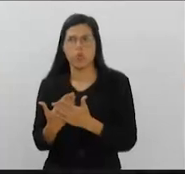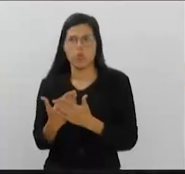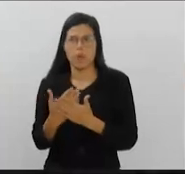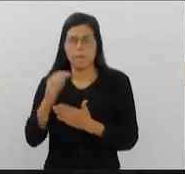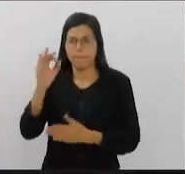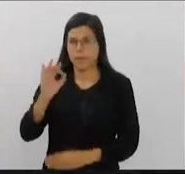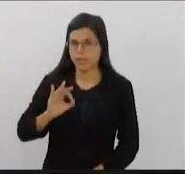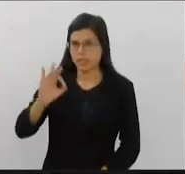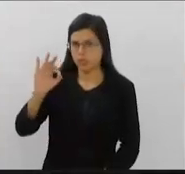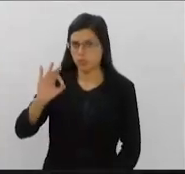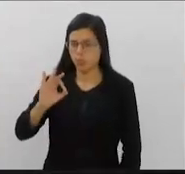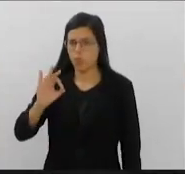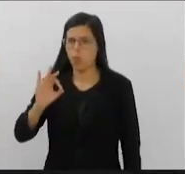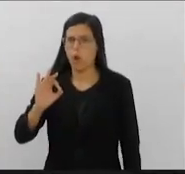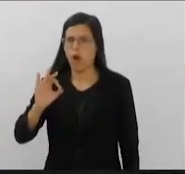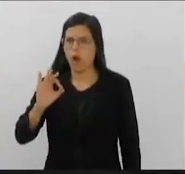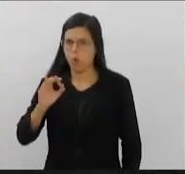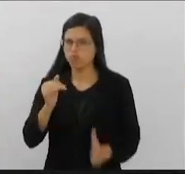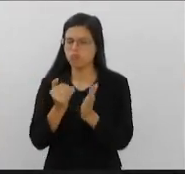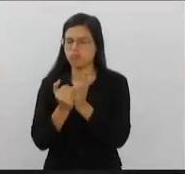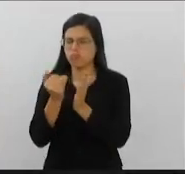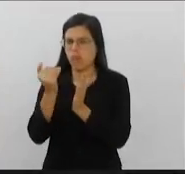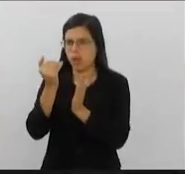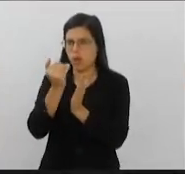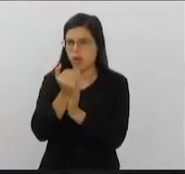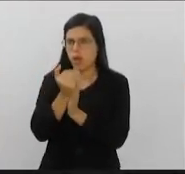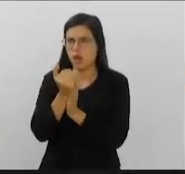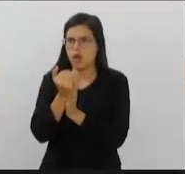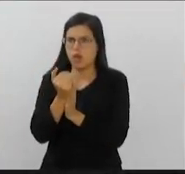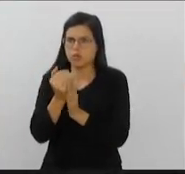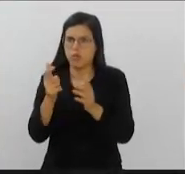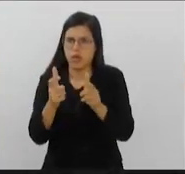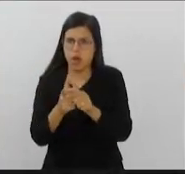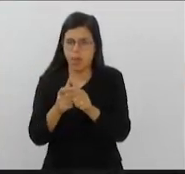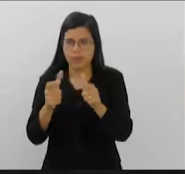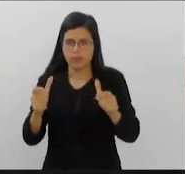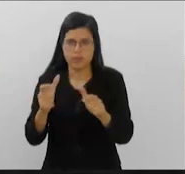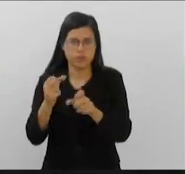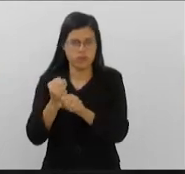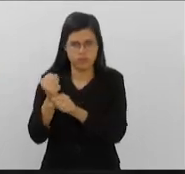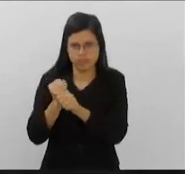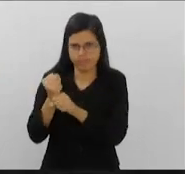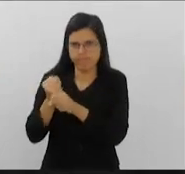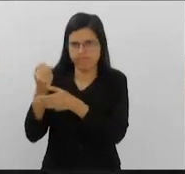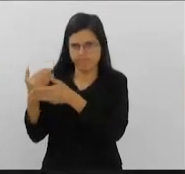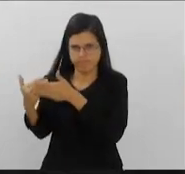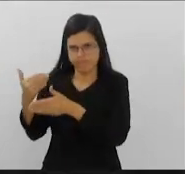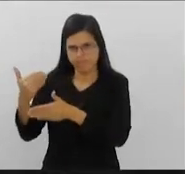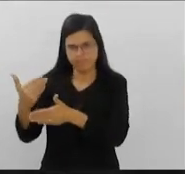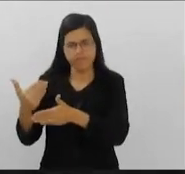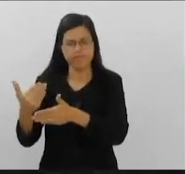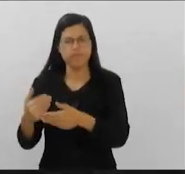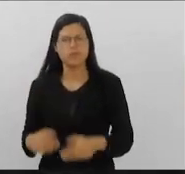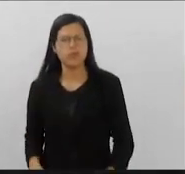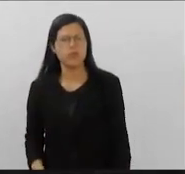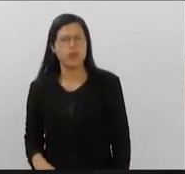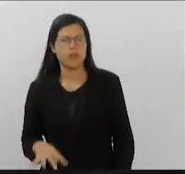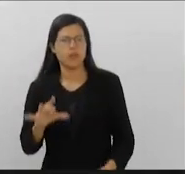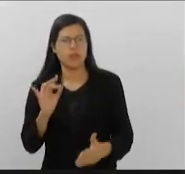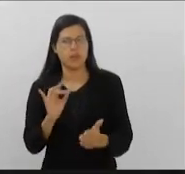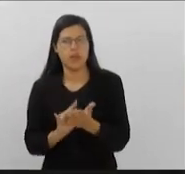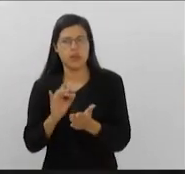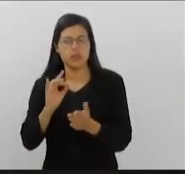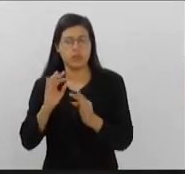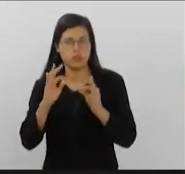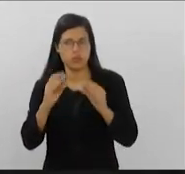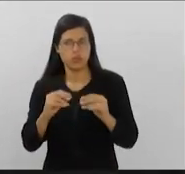percentualmente muito gritante e em expansão nos últimos anos, né, se é verdade que todas essas mudanças